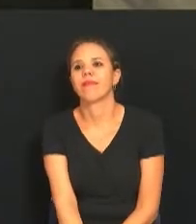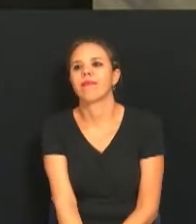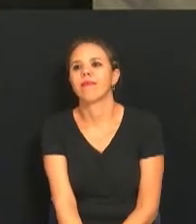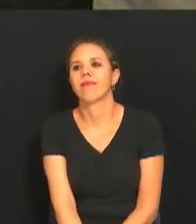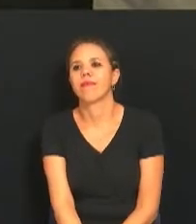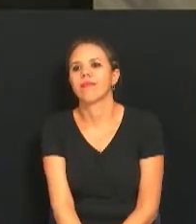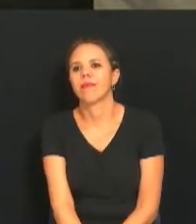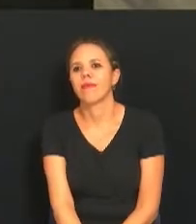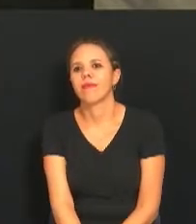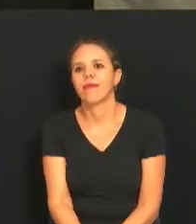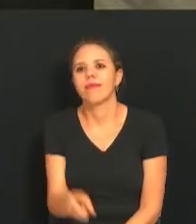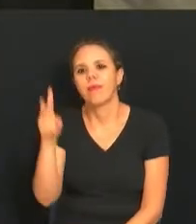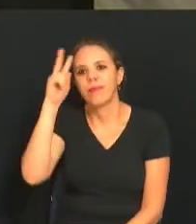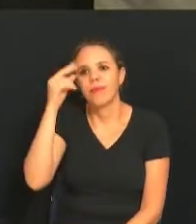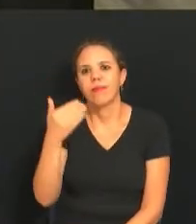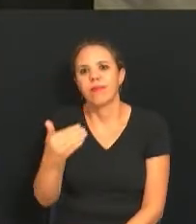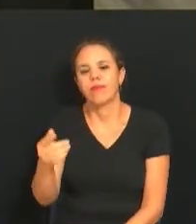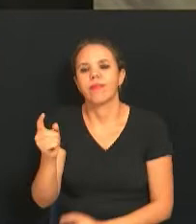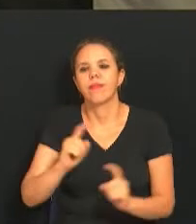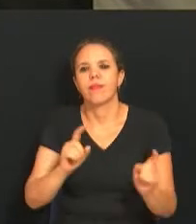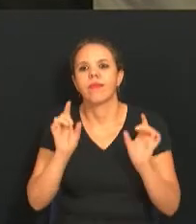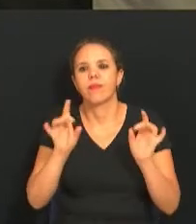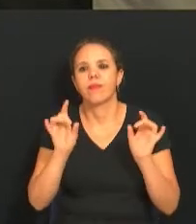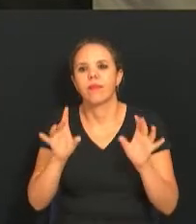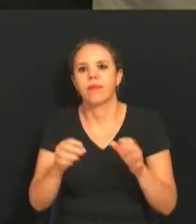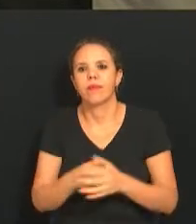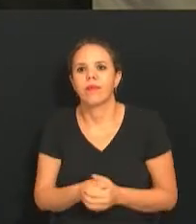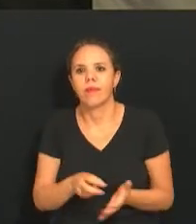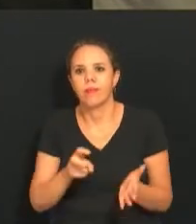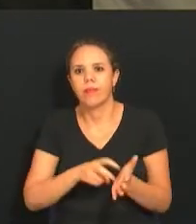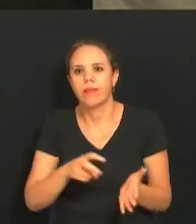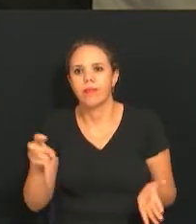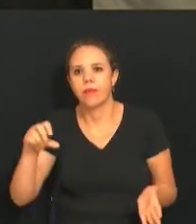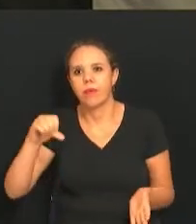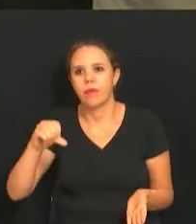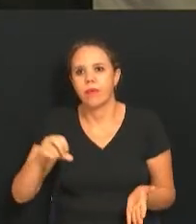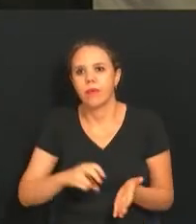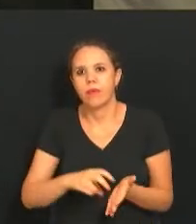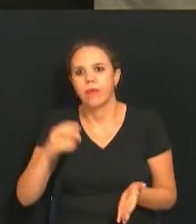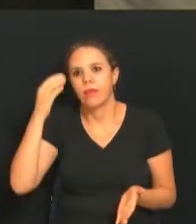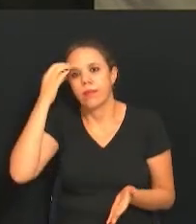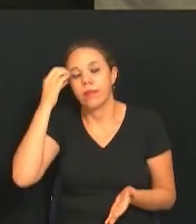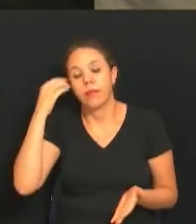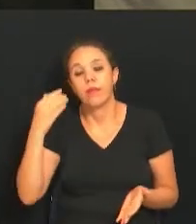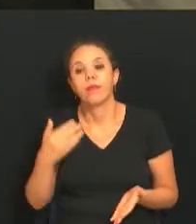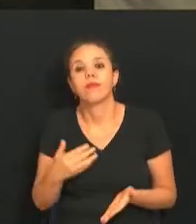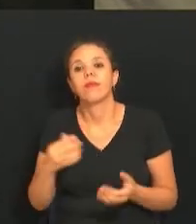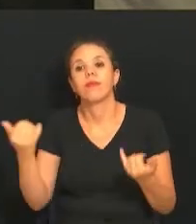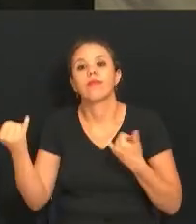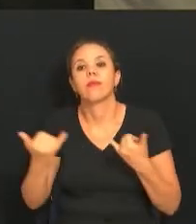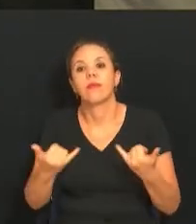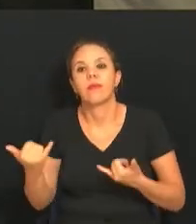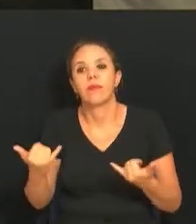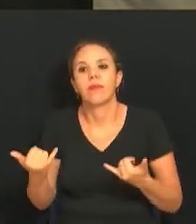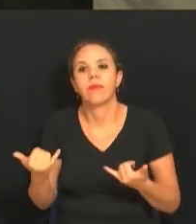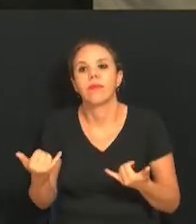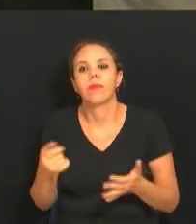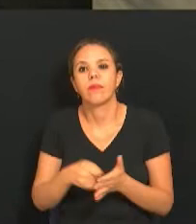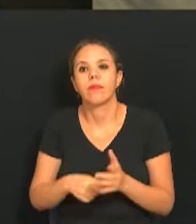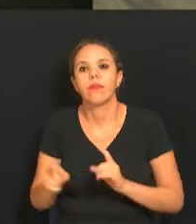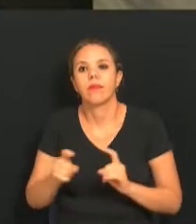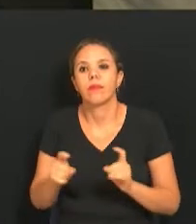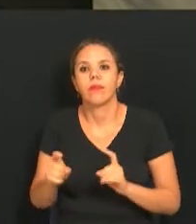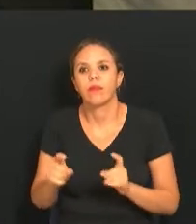E segunda-feira é dia de reunião extraordinária a partir das 9 horas da manhã. E Mina, conta pra gente, a pauta dessa